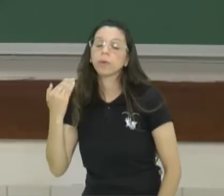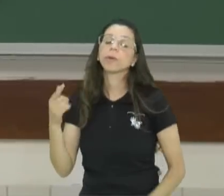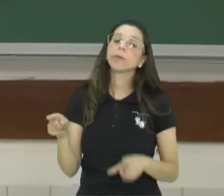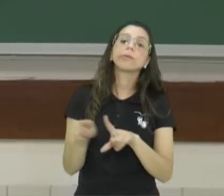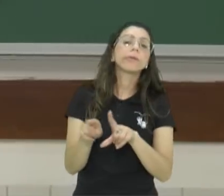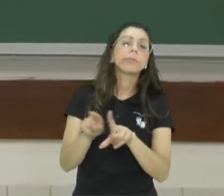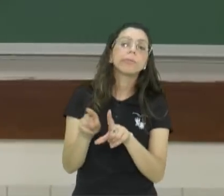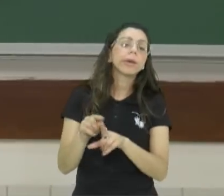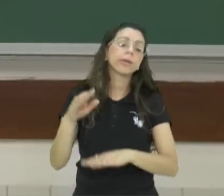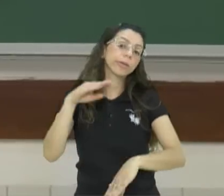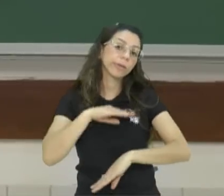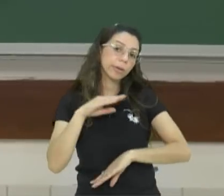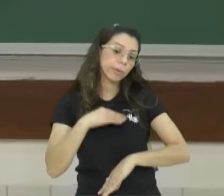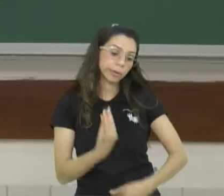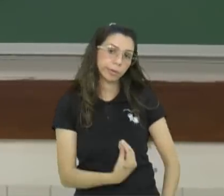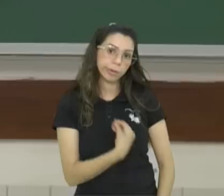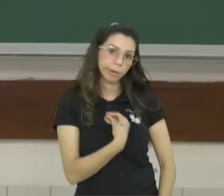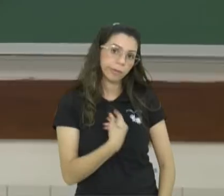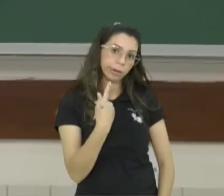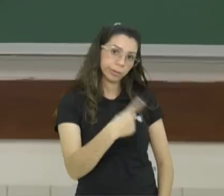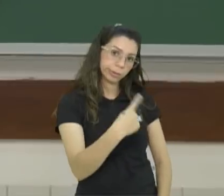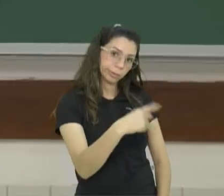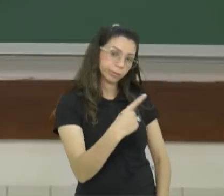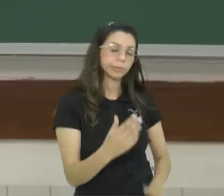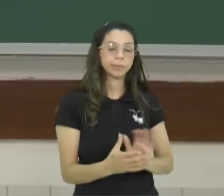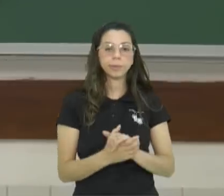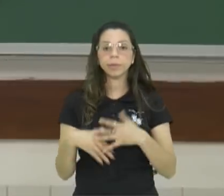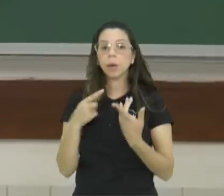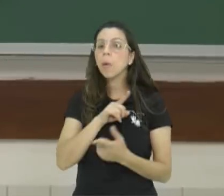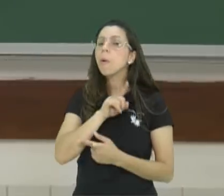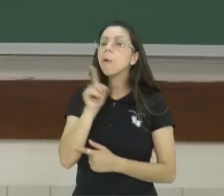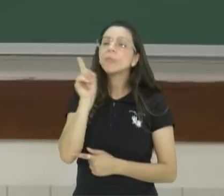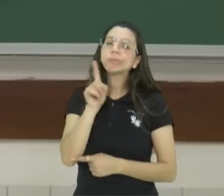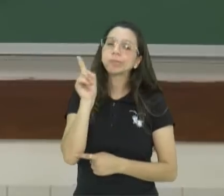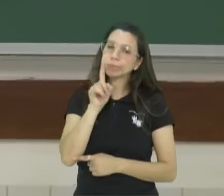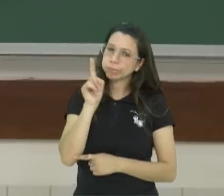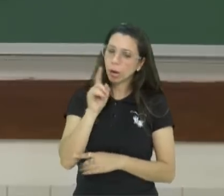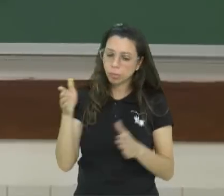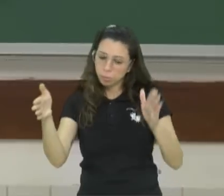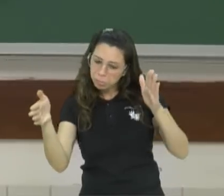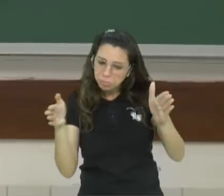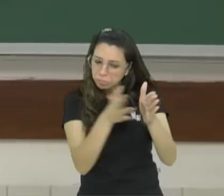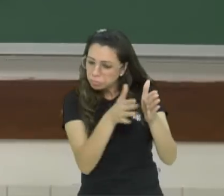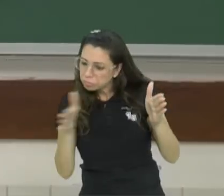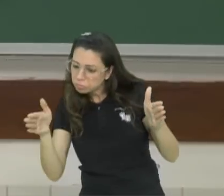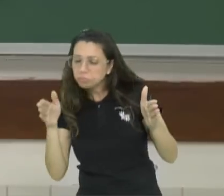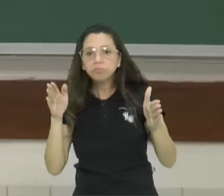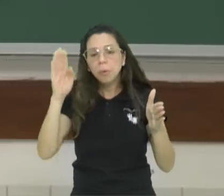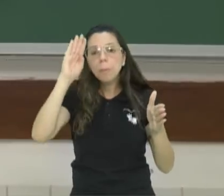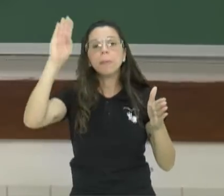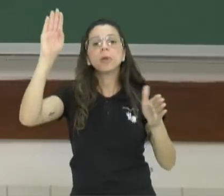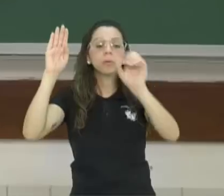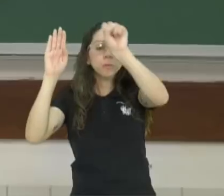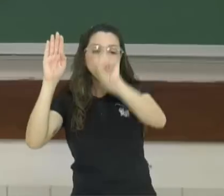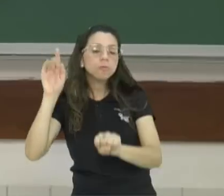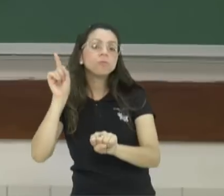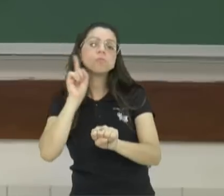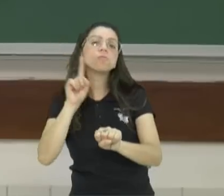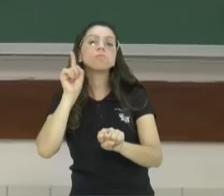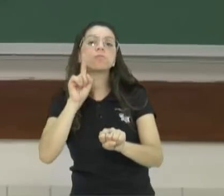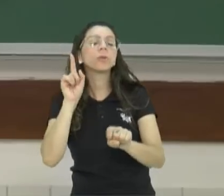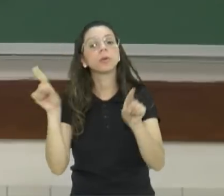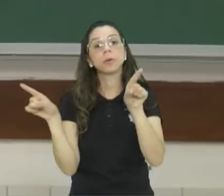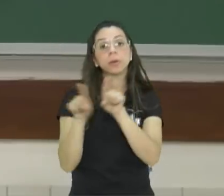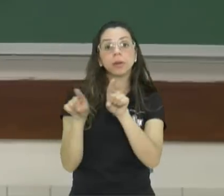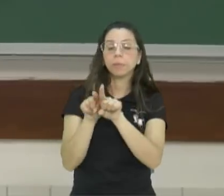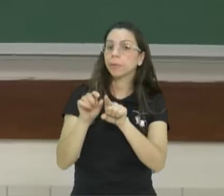fatos relevantes da vida dele. Então, vejam, nos Estados Unidos, nessa época, principalmente no sul dos Estados Unidos, mas